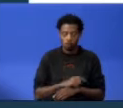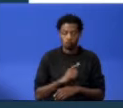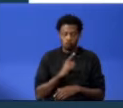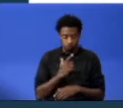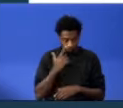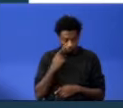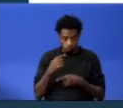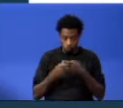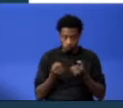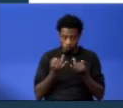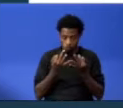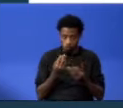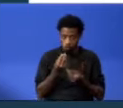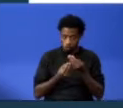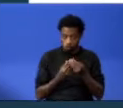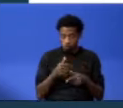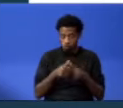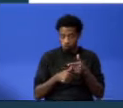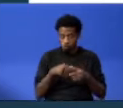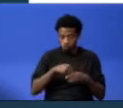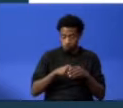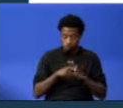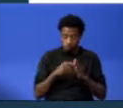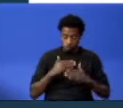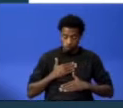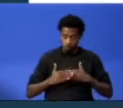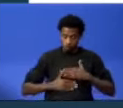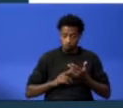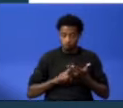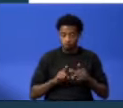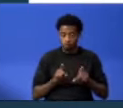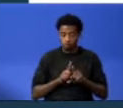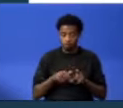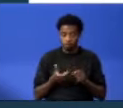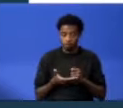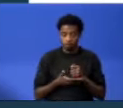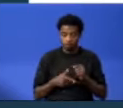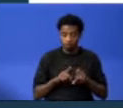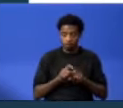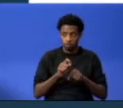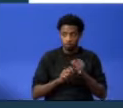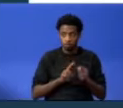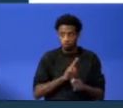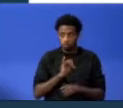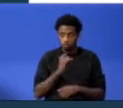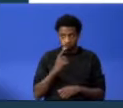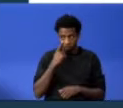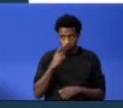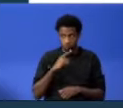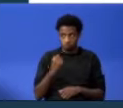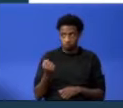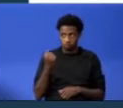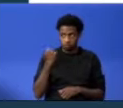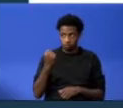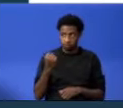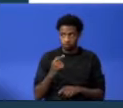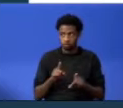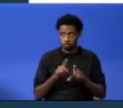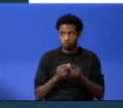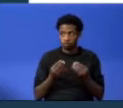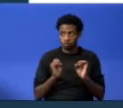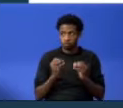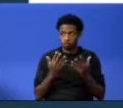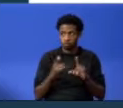vai ver posteriormente como que ela atua, né, especificamente. Então, essa é toda a estrutura da musculatura. E como